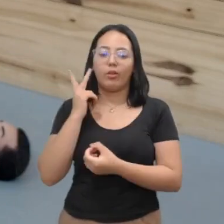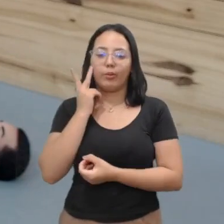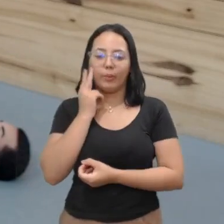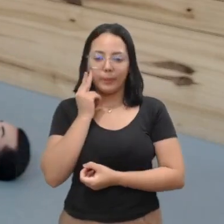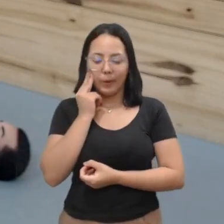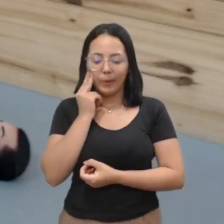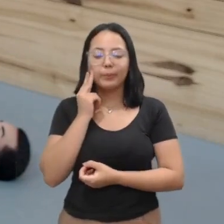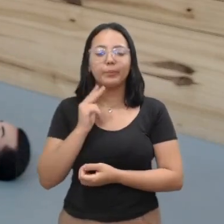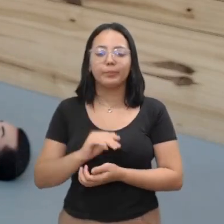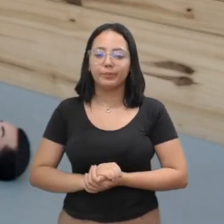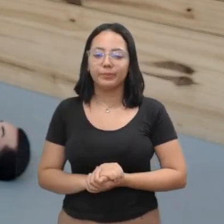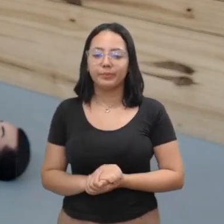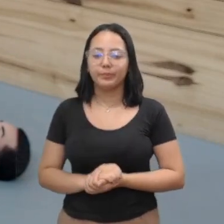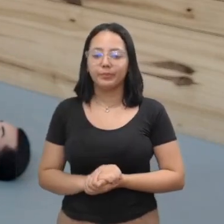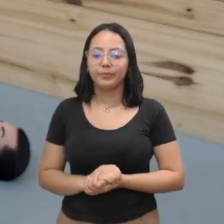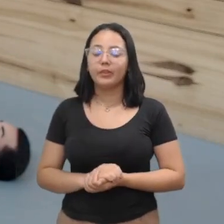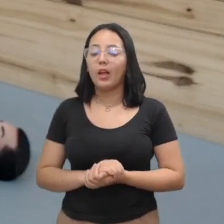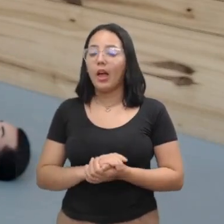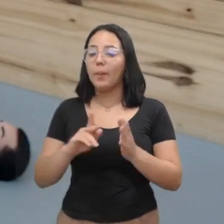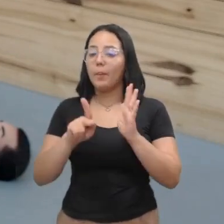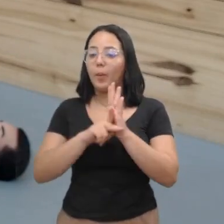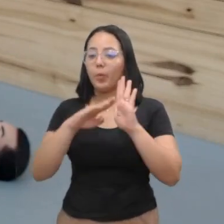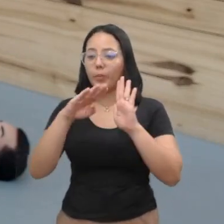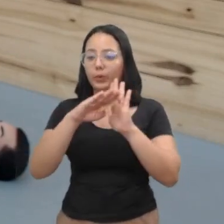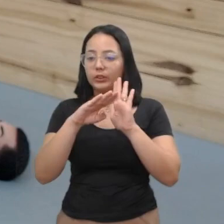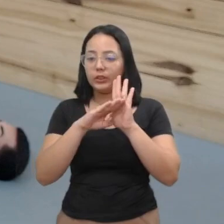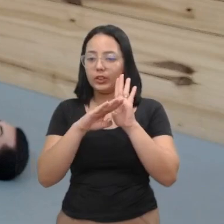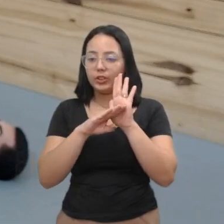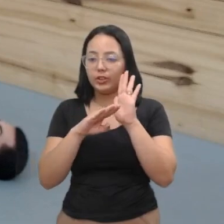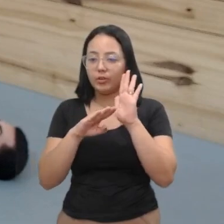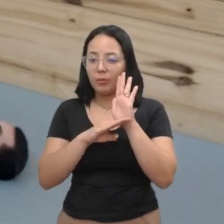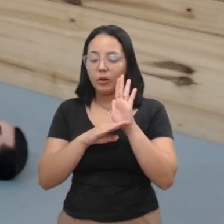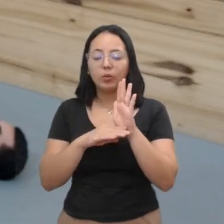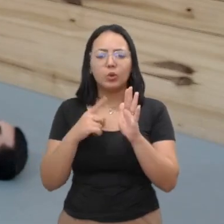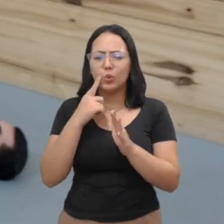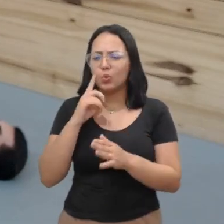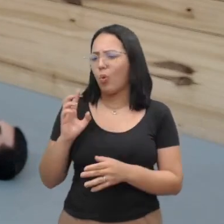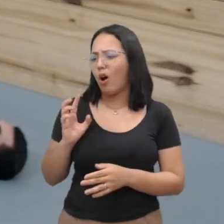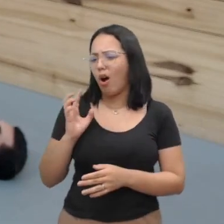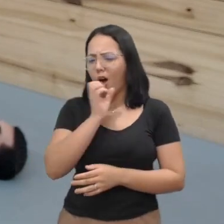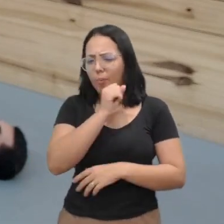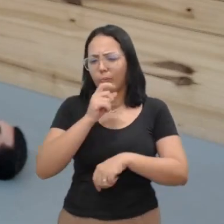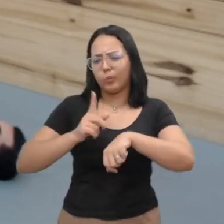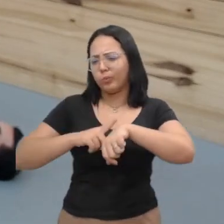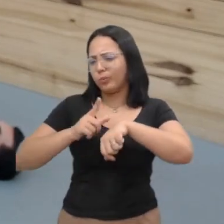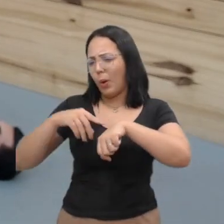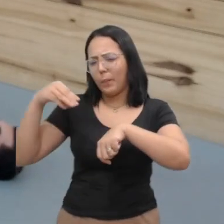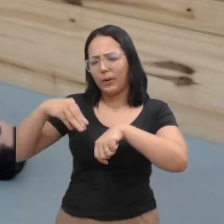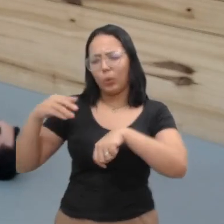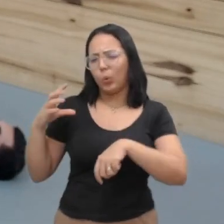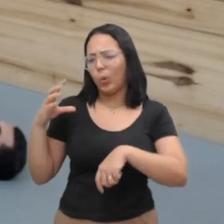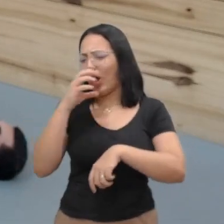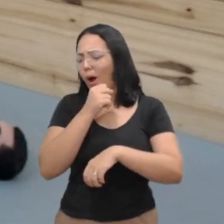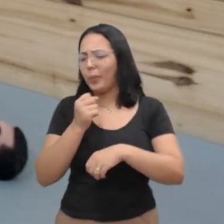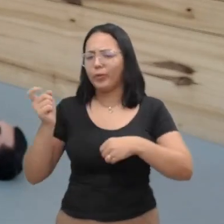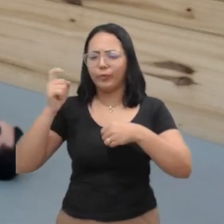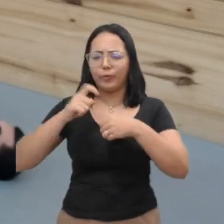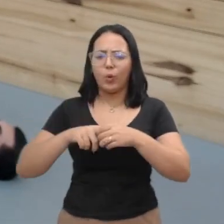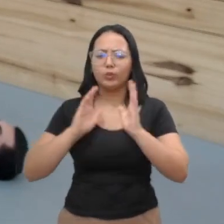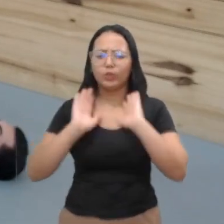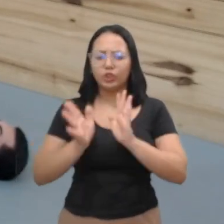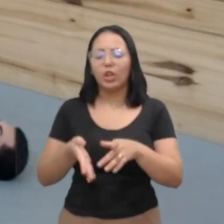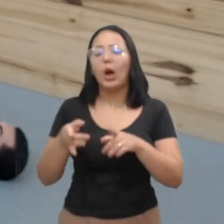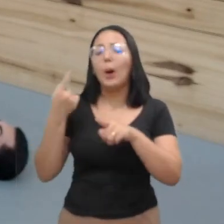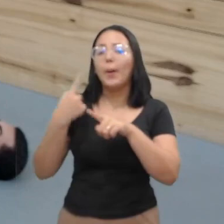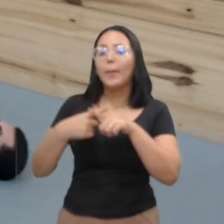ok? Isso aqui são um dos procedimentos. Em tá? poucos minutos, né, João? Exatamente. Em poucos minutos ele já volta, né? Porque o